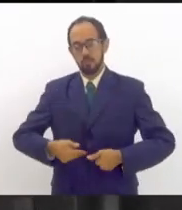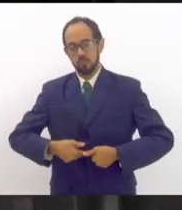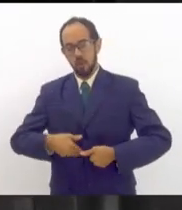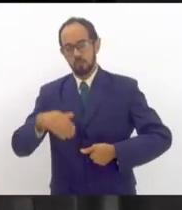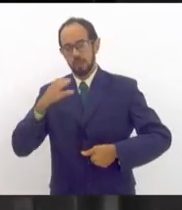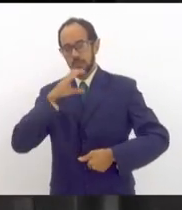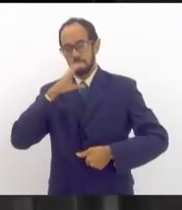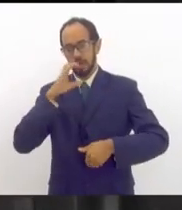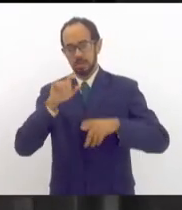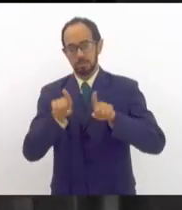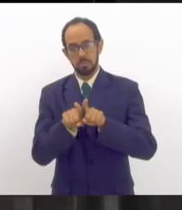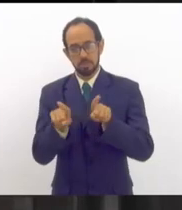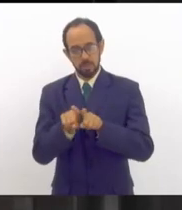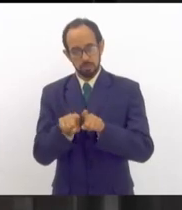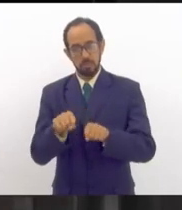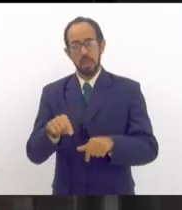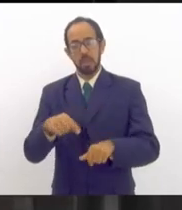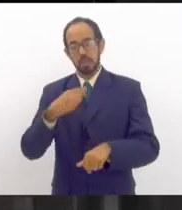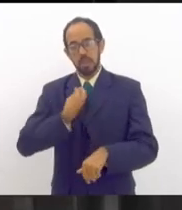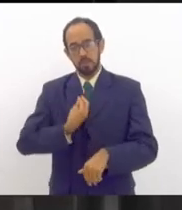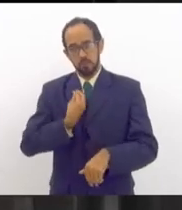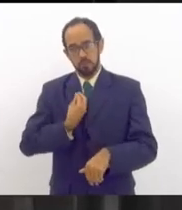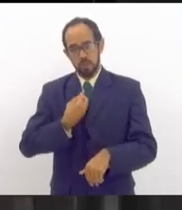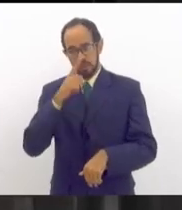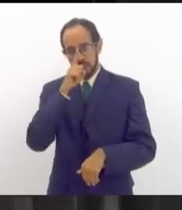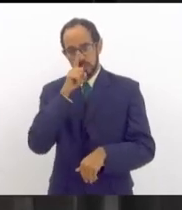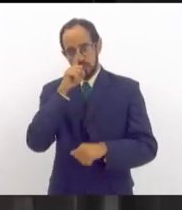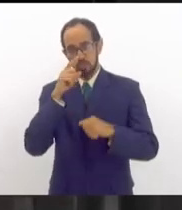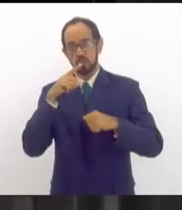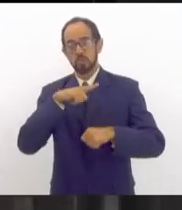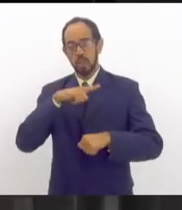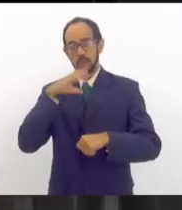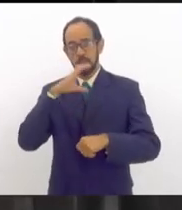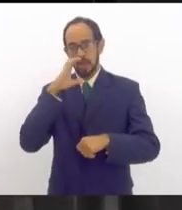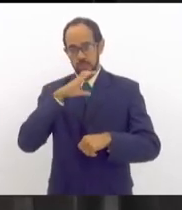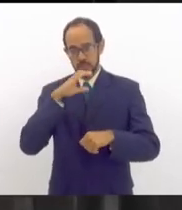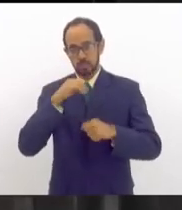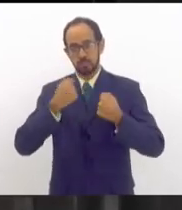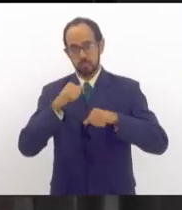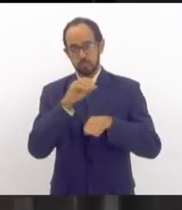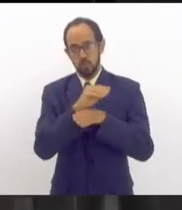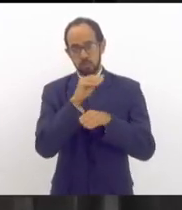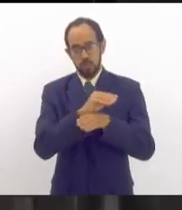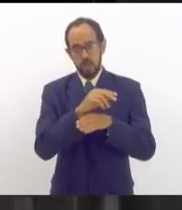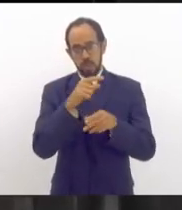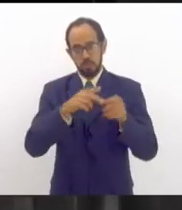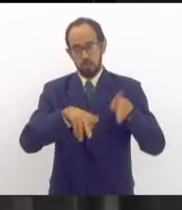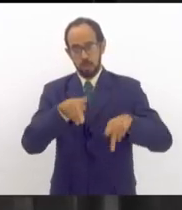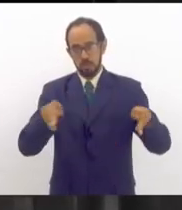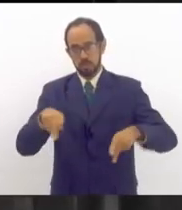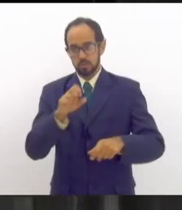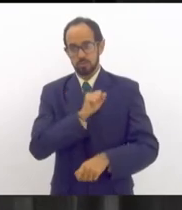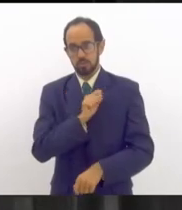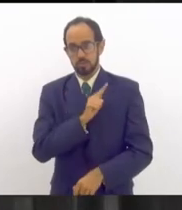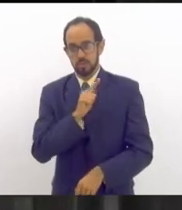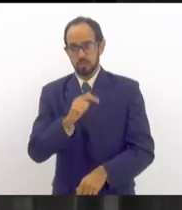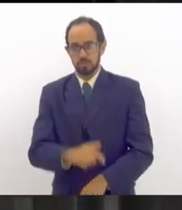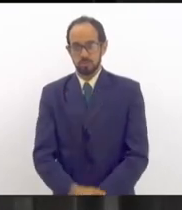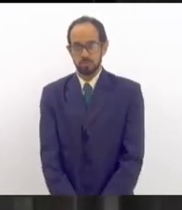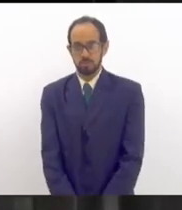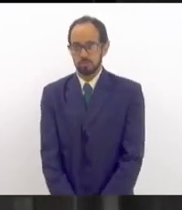quem tá né com a vida em risco tem pressa então a gente precisa cuidar urgentemente do povo de São Gonçalo Obrigada presidente